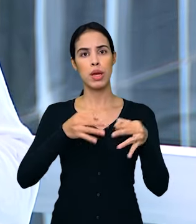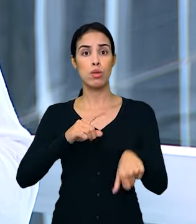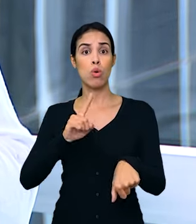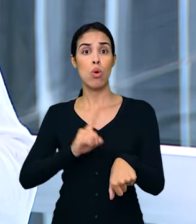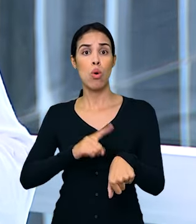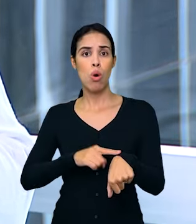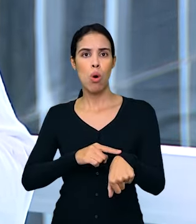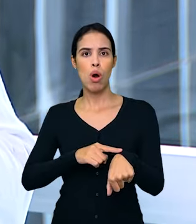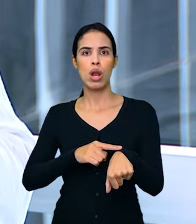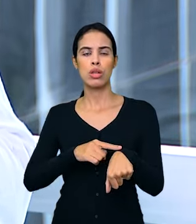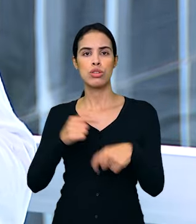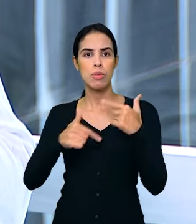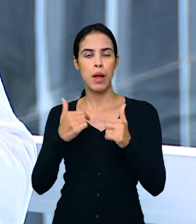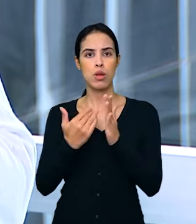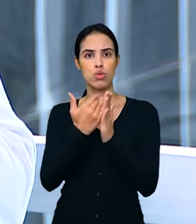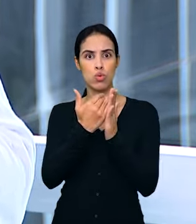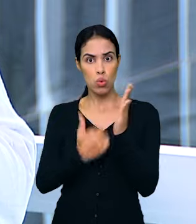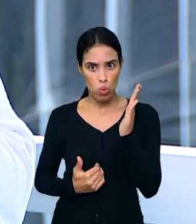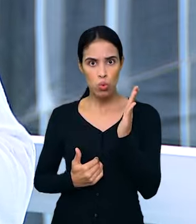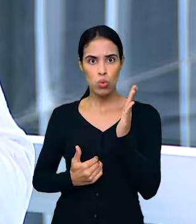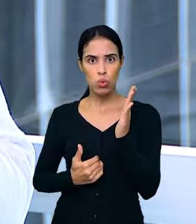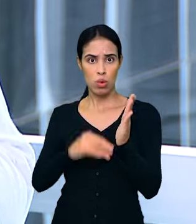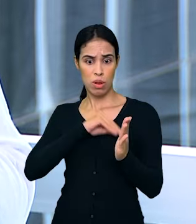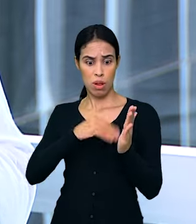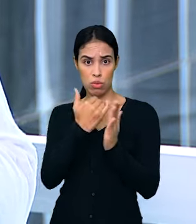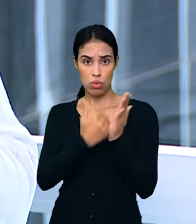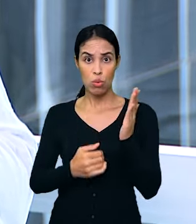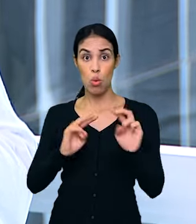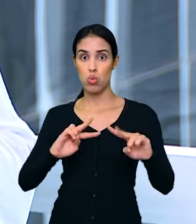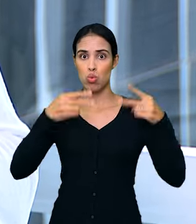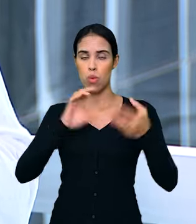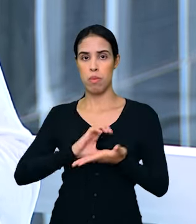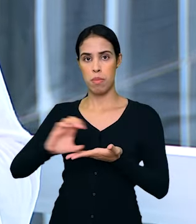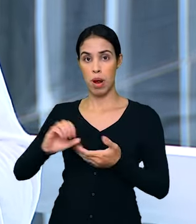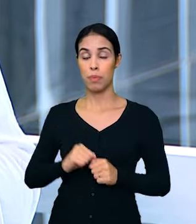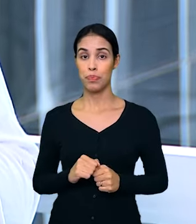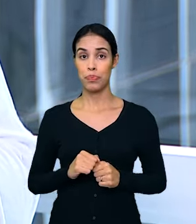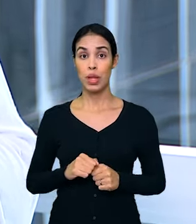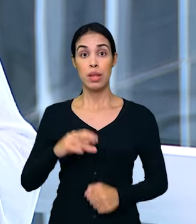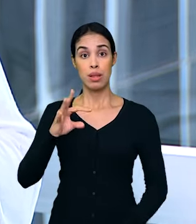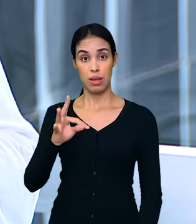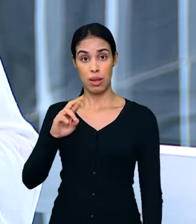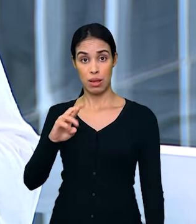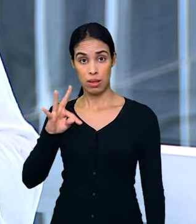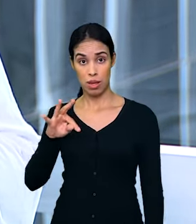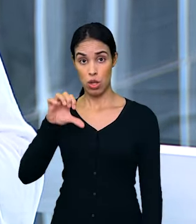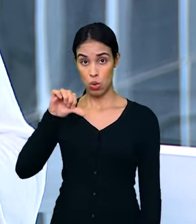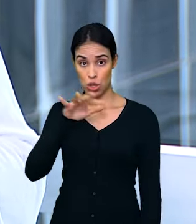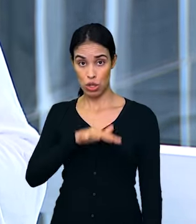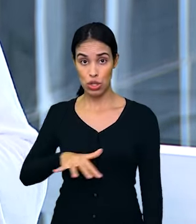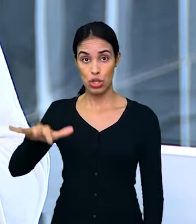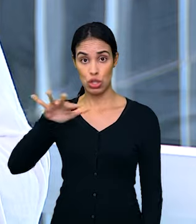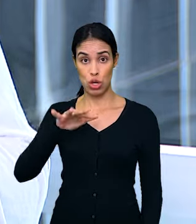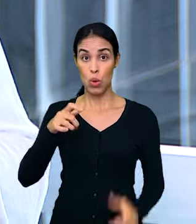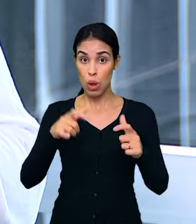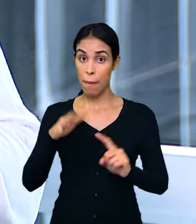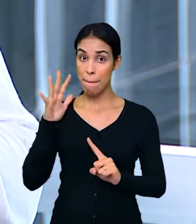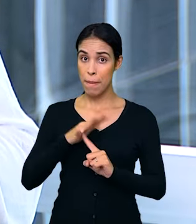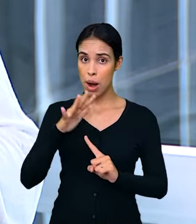em dobro dos valores descontados. Ao acolher o pedido, o Tribunal Regional do Trabalho da 9ª Região no